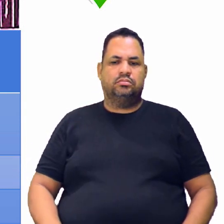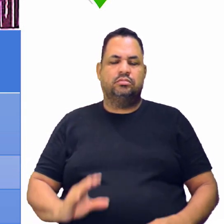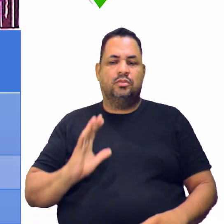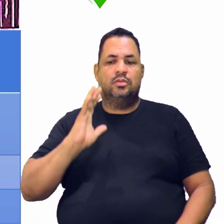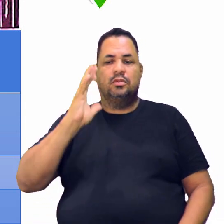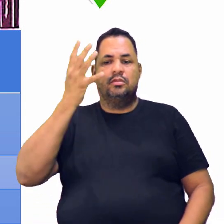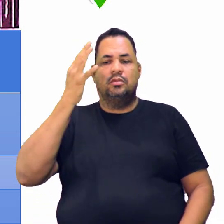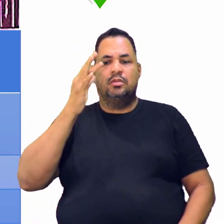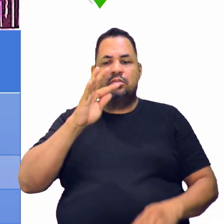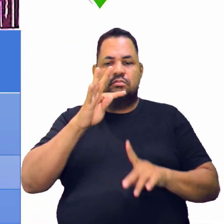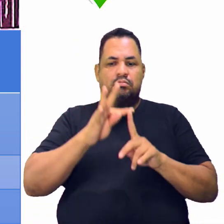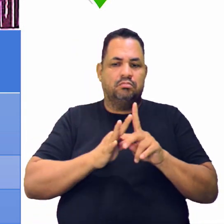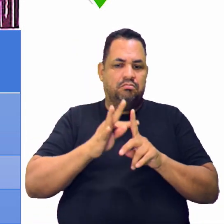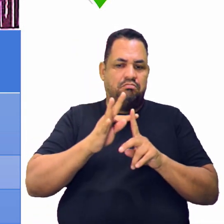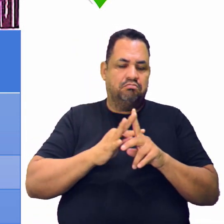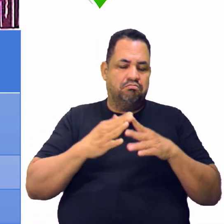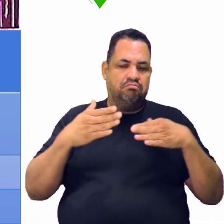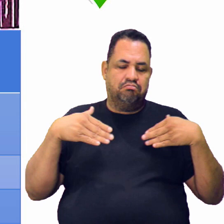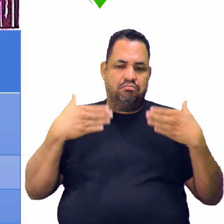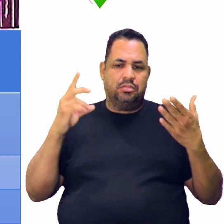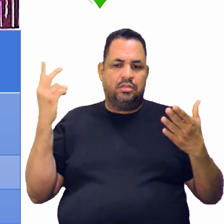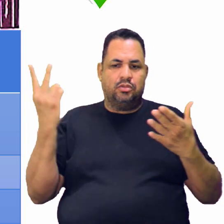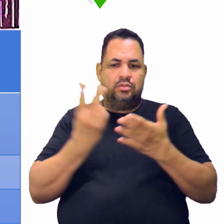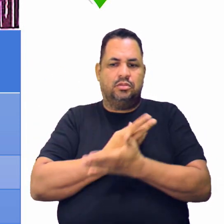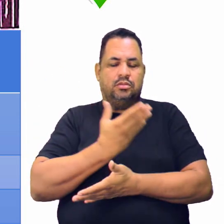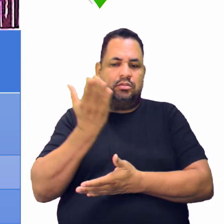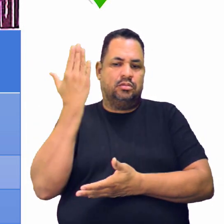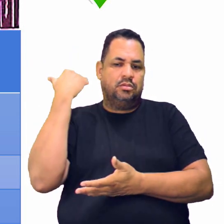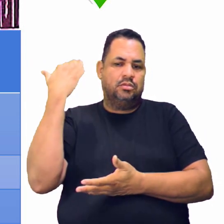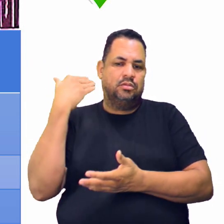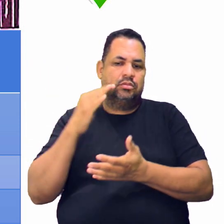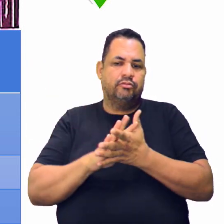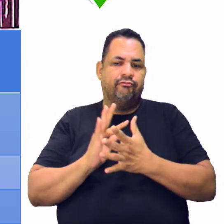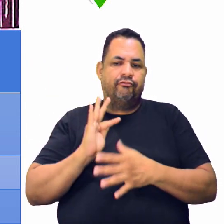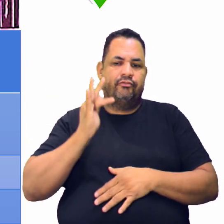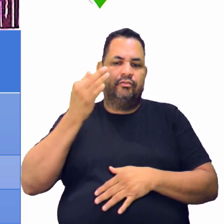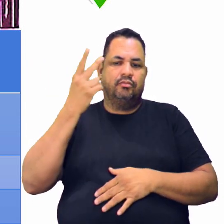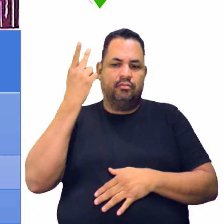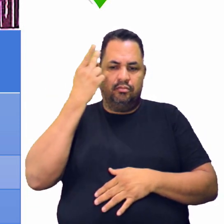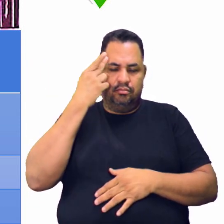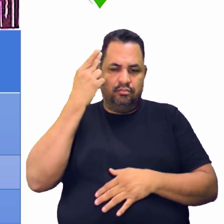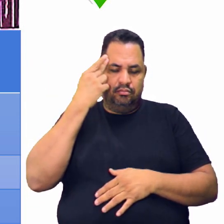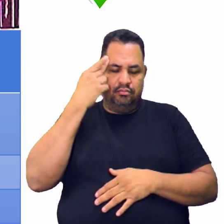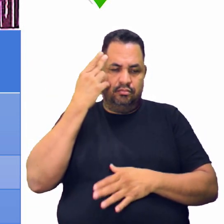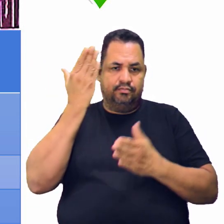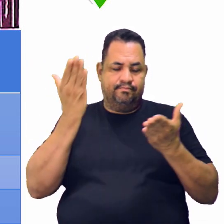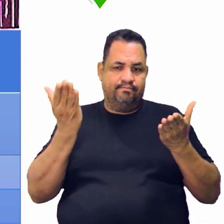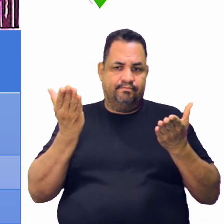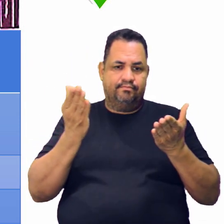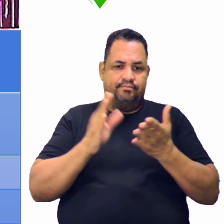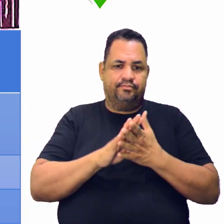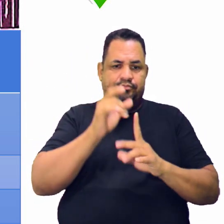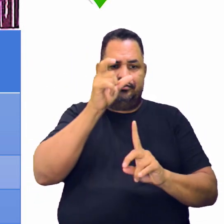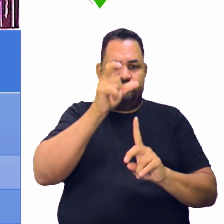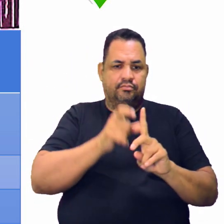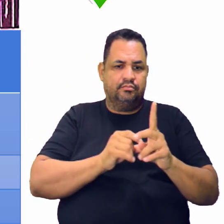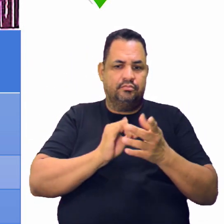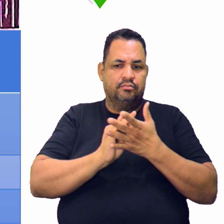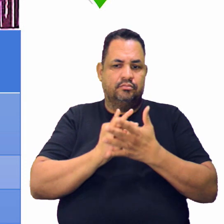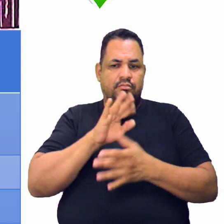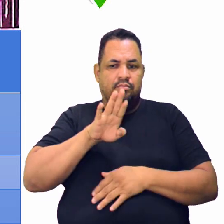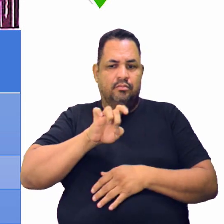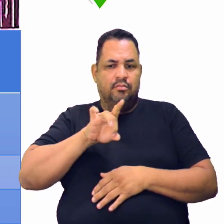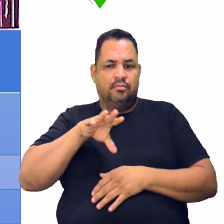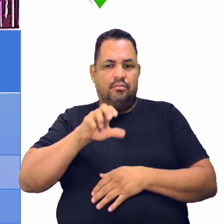clima, temperatura, tempo decorrido, fenômeno natural, tá certo? Para ser sujeito